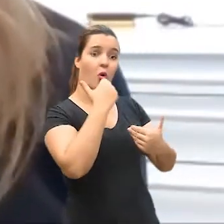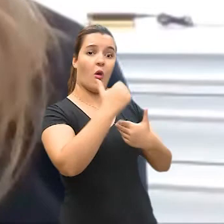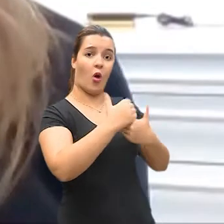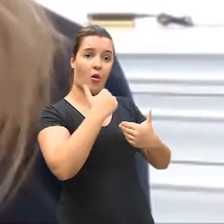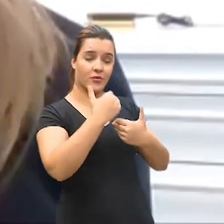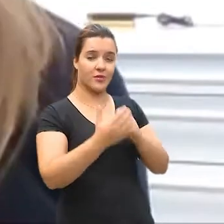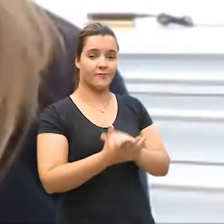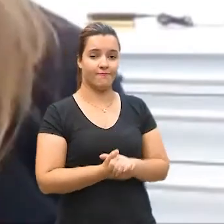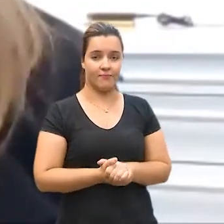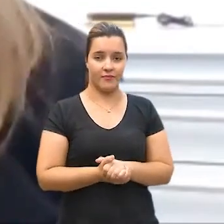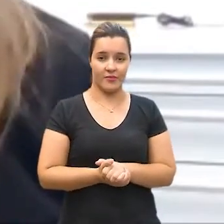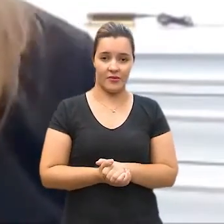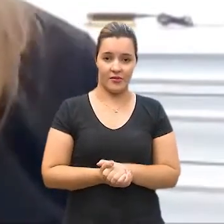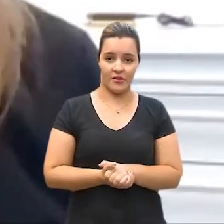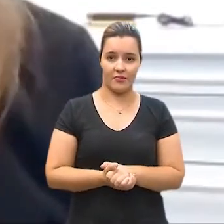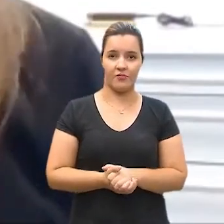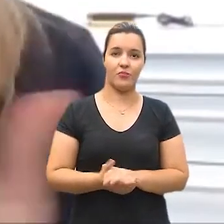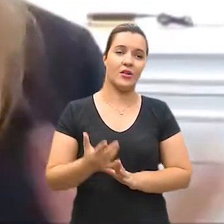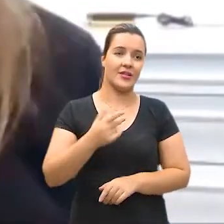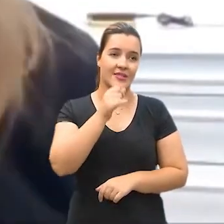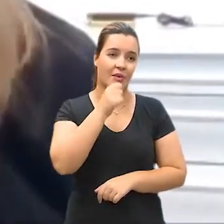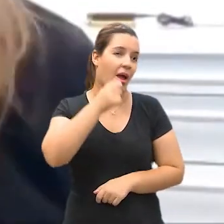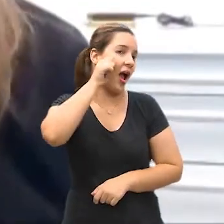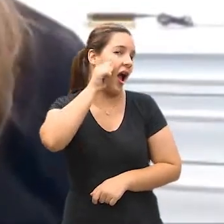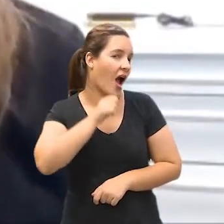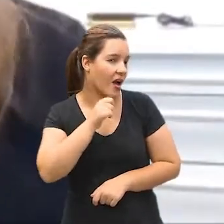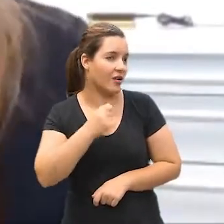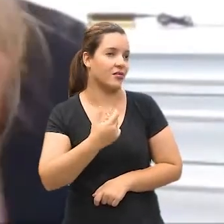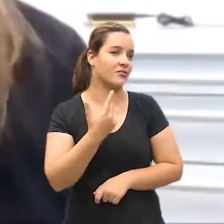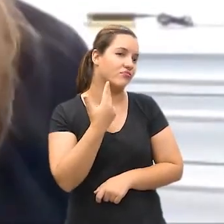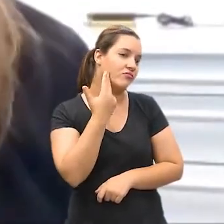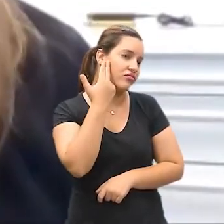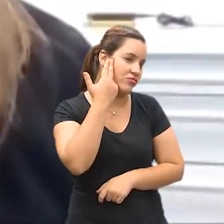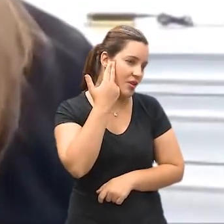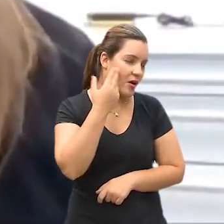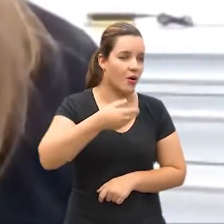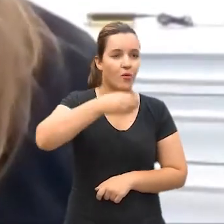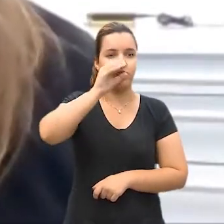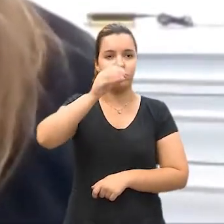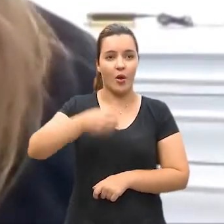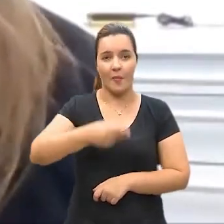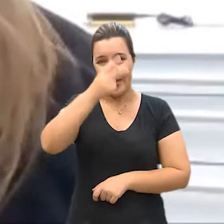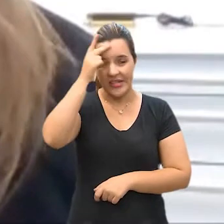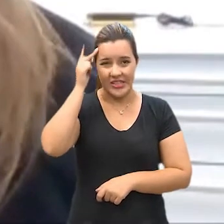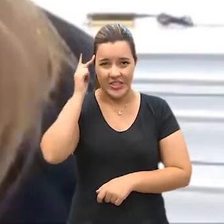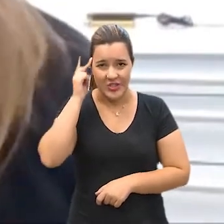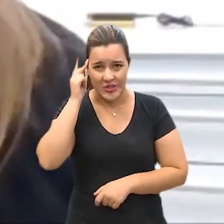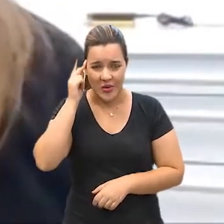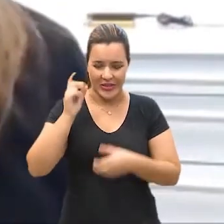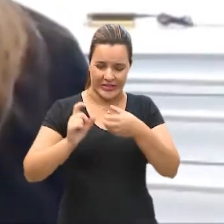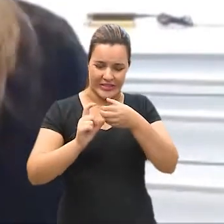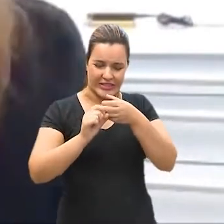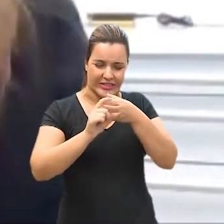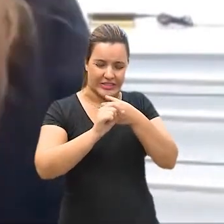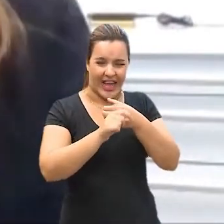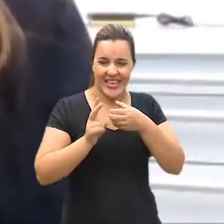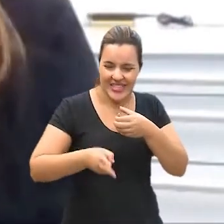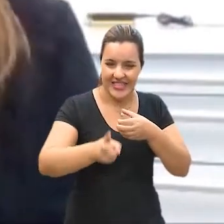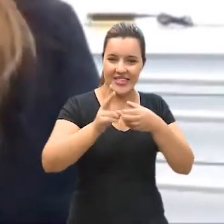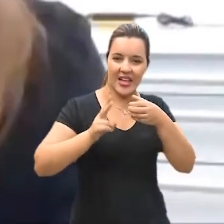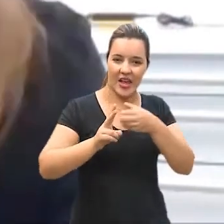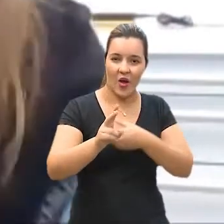Se for um enxaguante pós-cirúrgico, um enxaguante para aquele paciente que tem um índice de cárie maior, ou que um paciente que tem